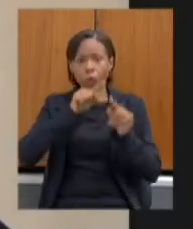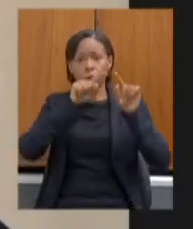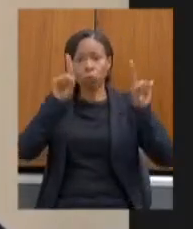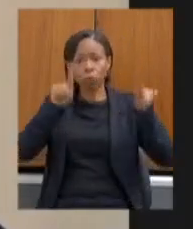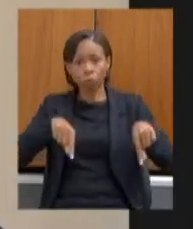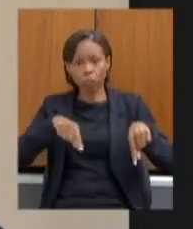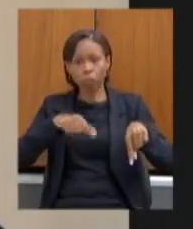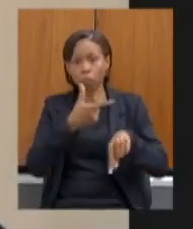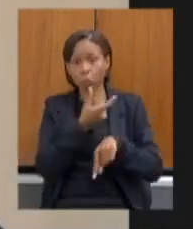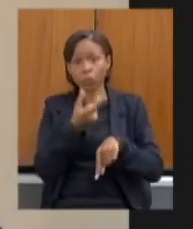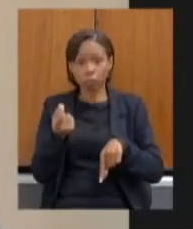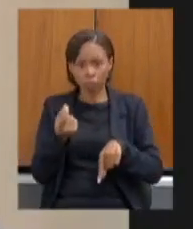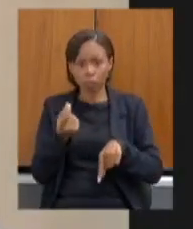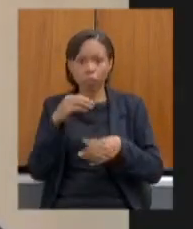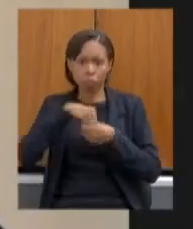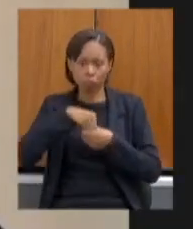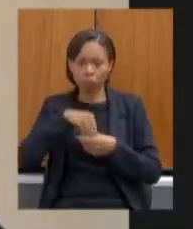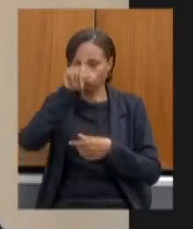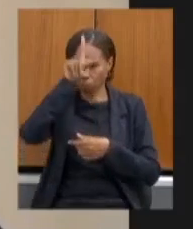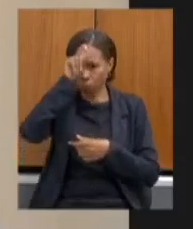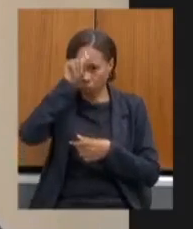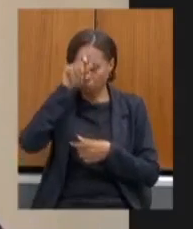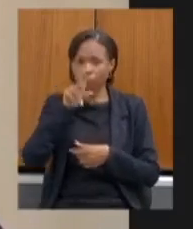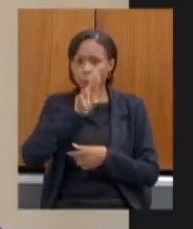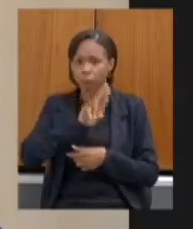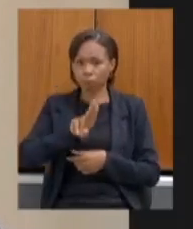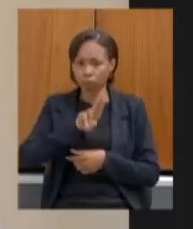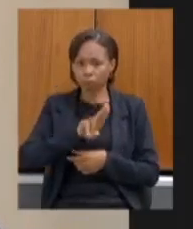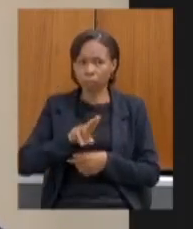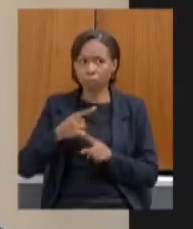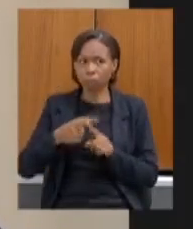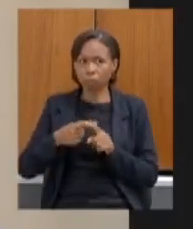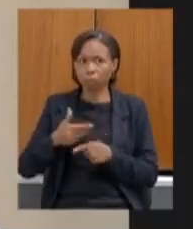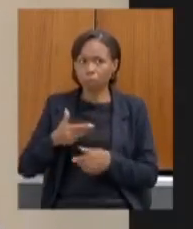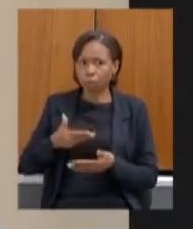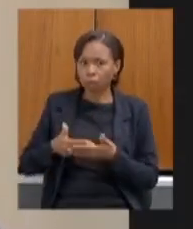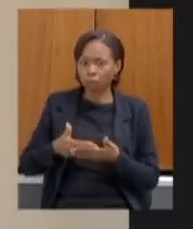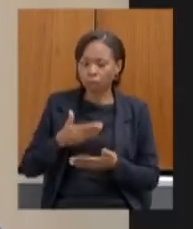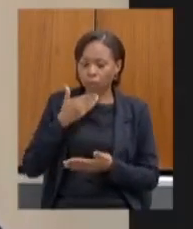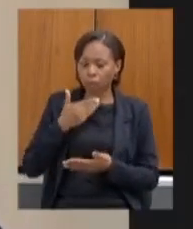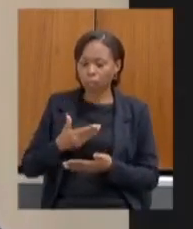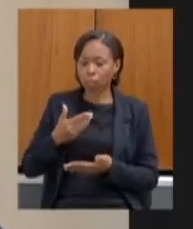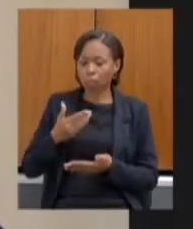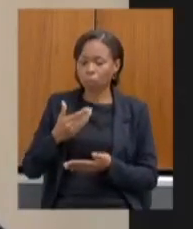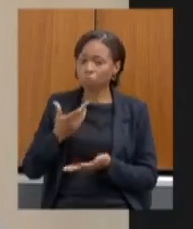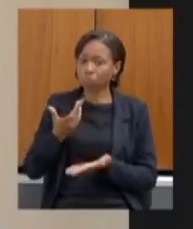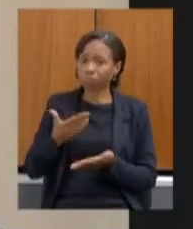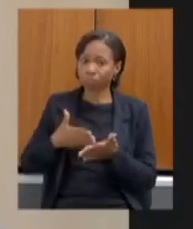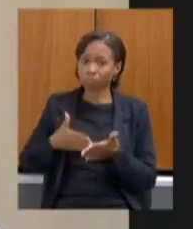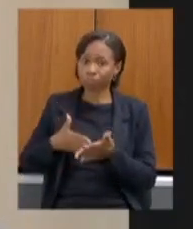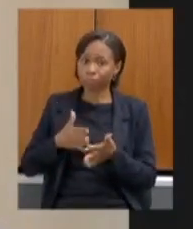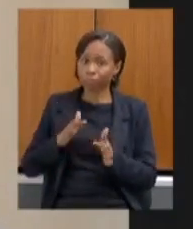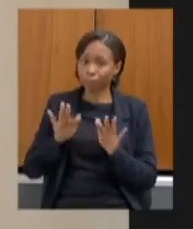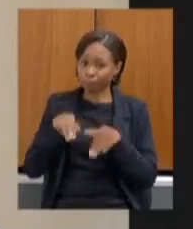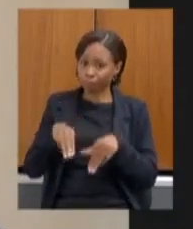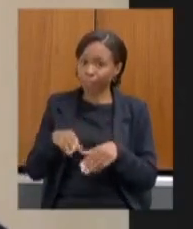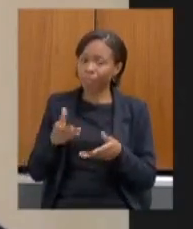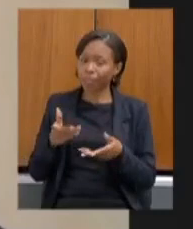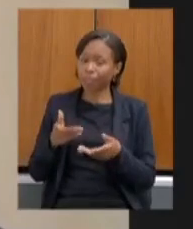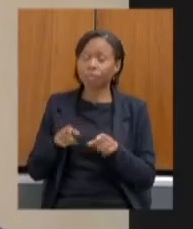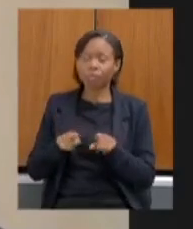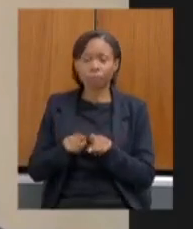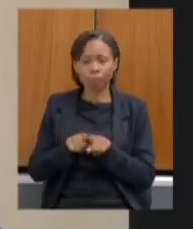universitário, que os contratos precários vencem agora em dezembro, é importante também que o governo